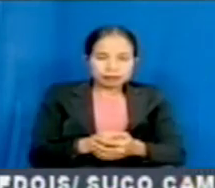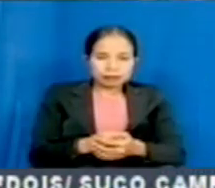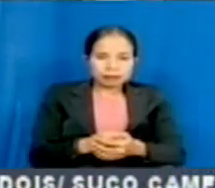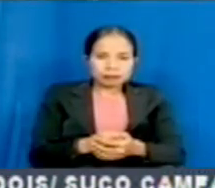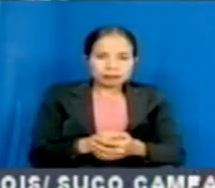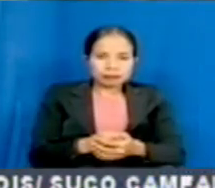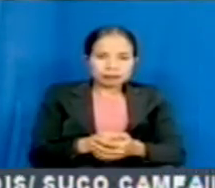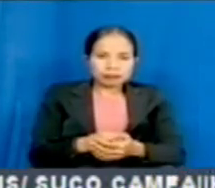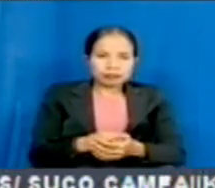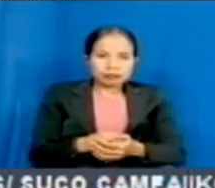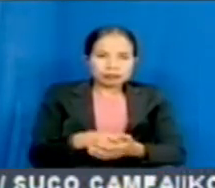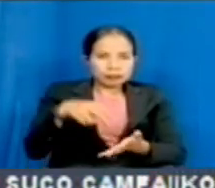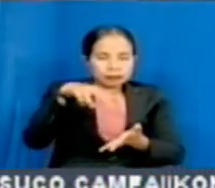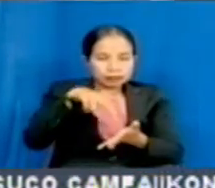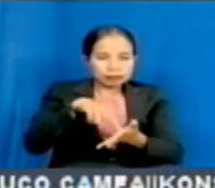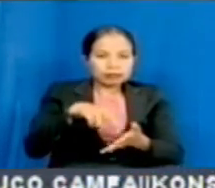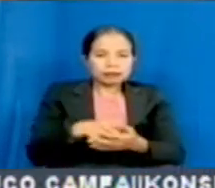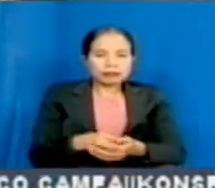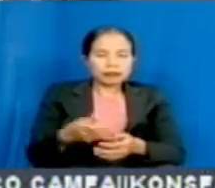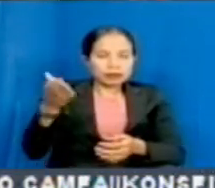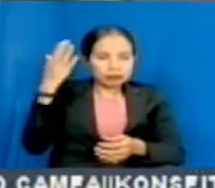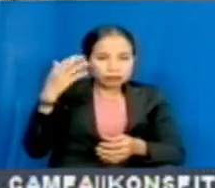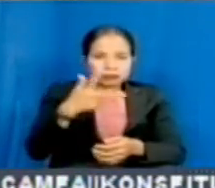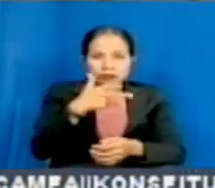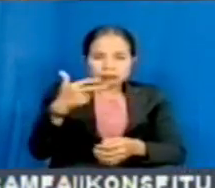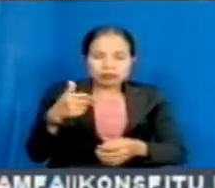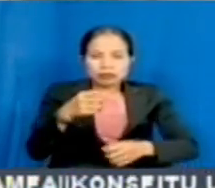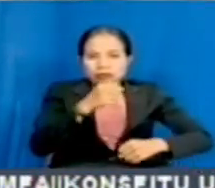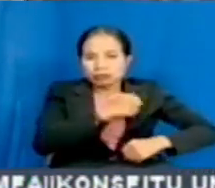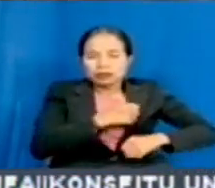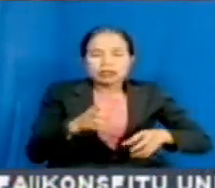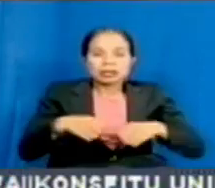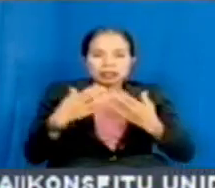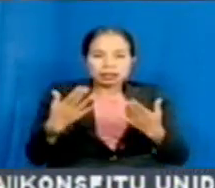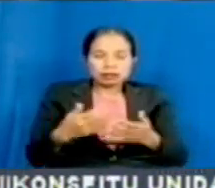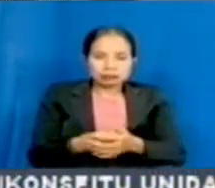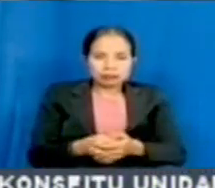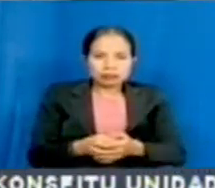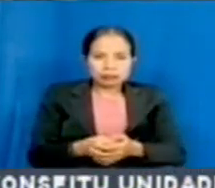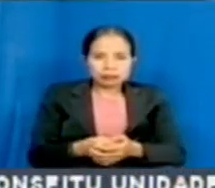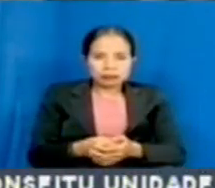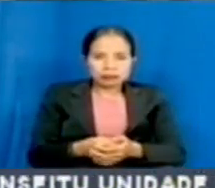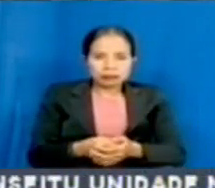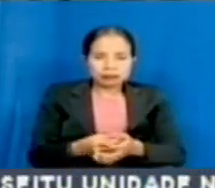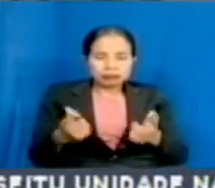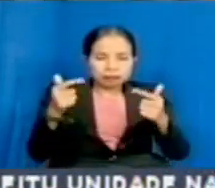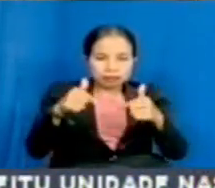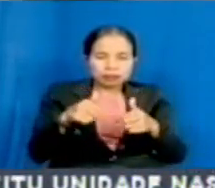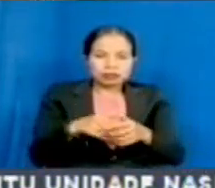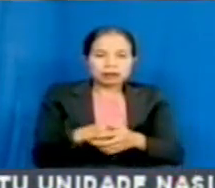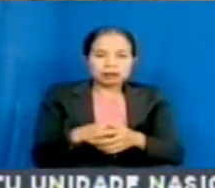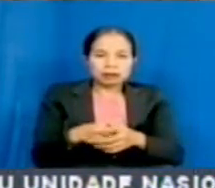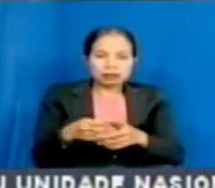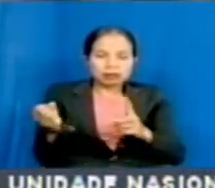resistir. E está para ser até, né? O que a Indonésia tem força, gira naquele 90 e tal, bater jovens, é, né? Baco, até